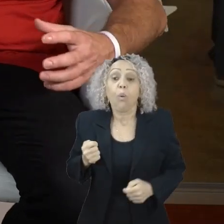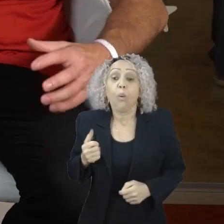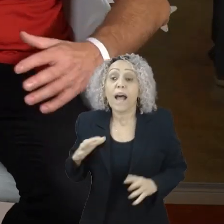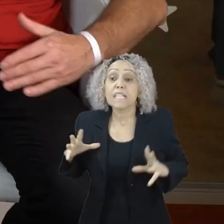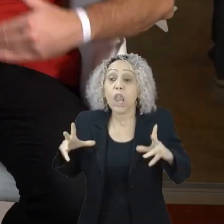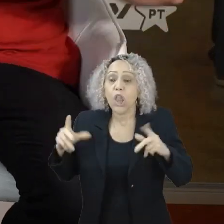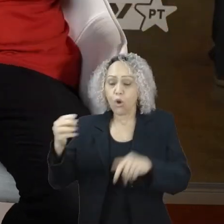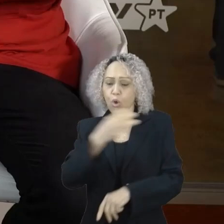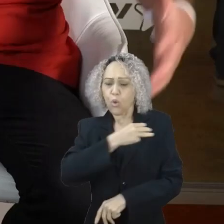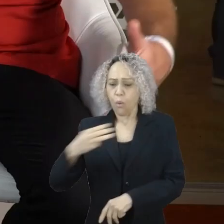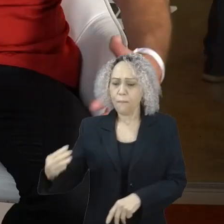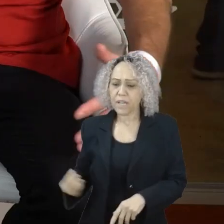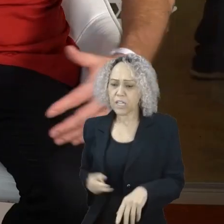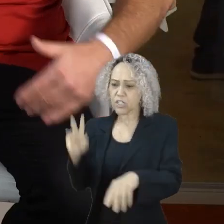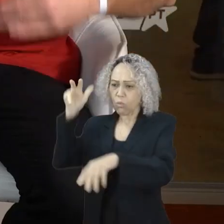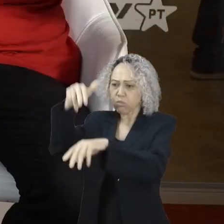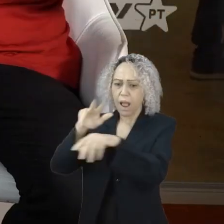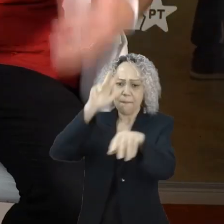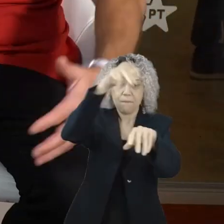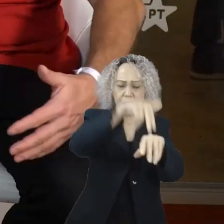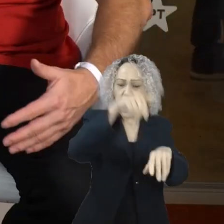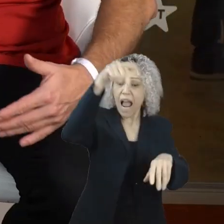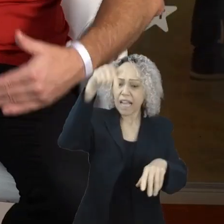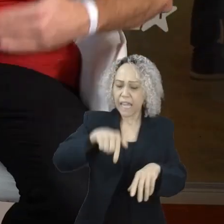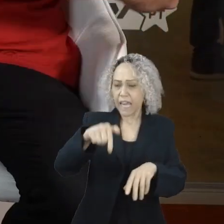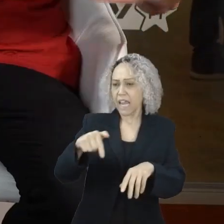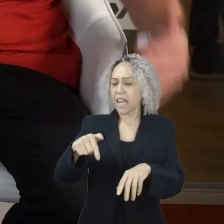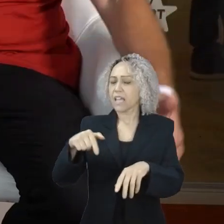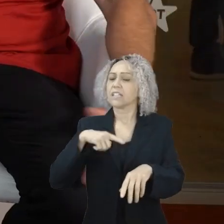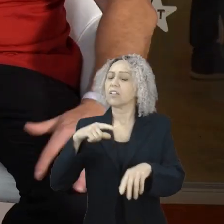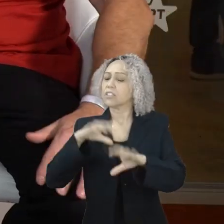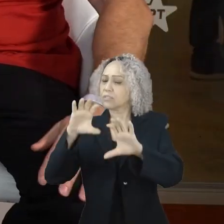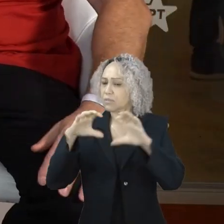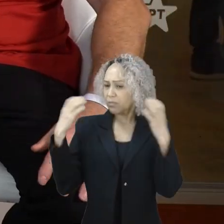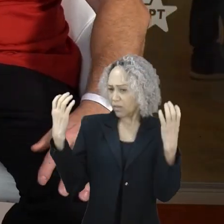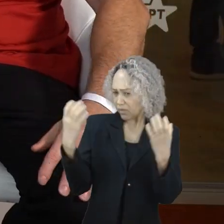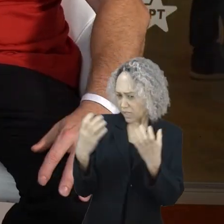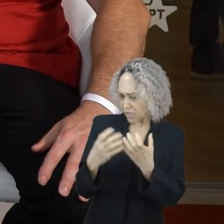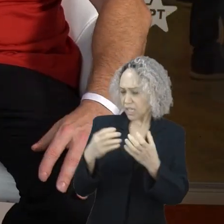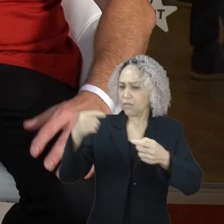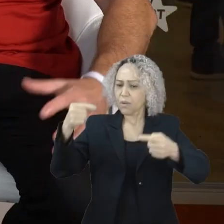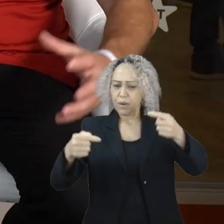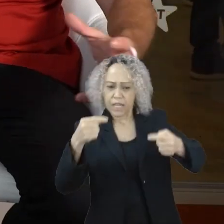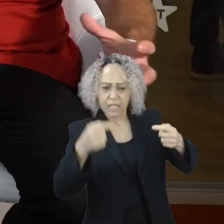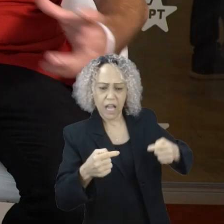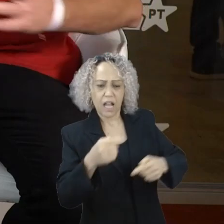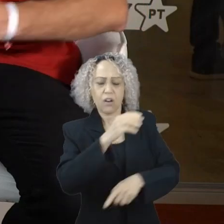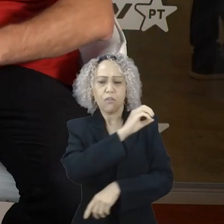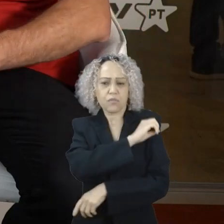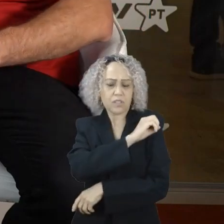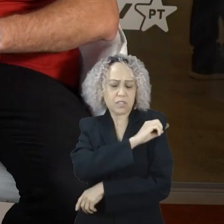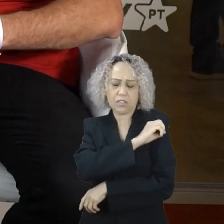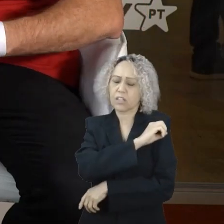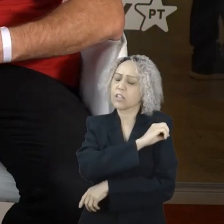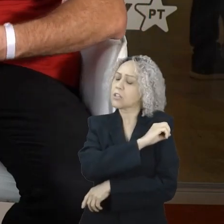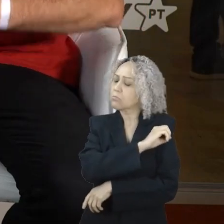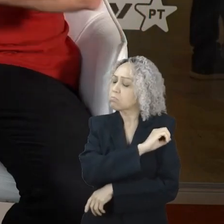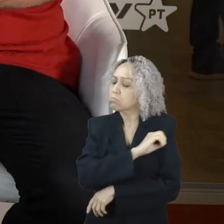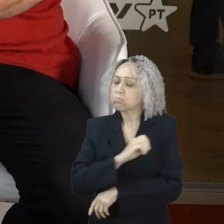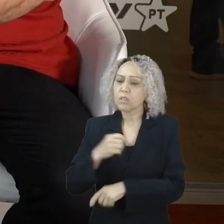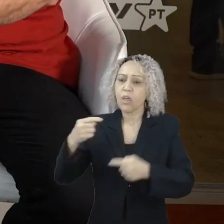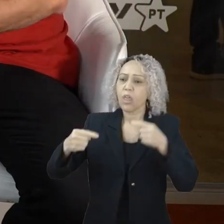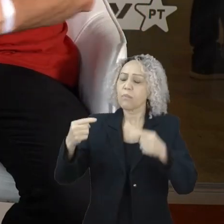áreas temáticas a gente teve essas plenárias, teve essas oficinas, esses debates. Isso também reforça